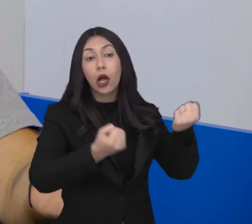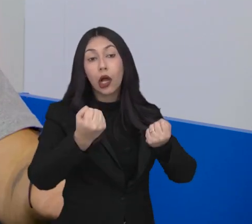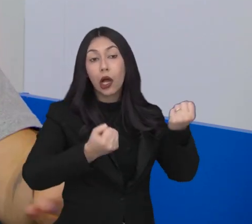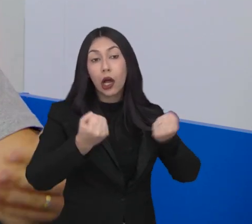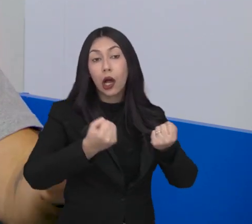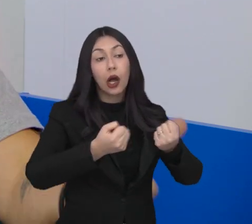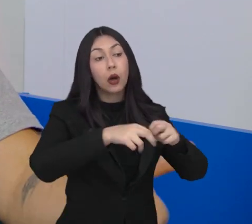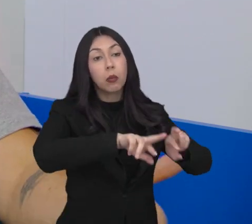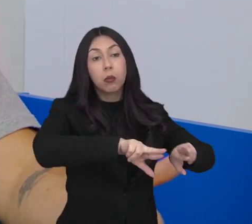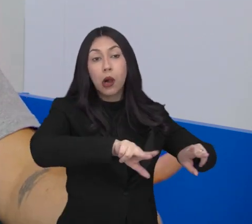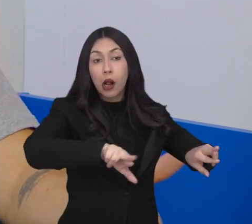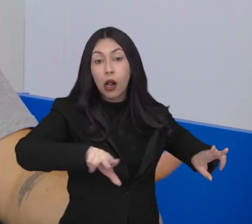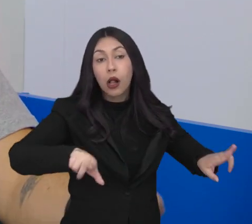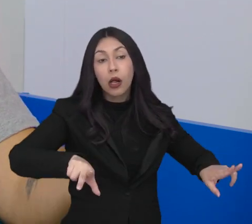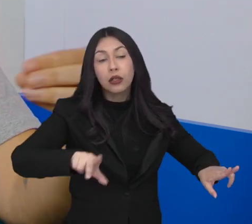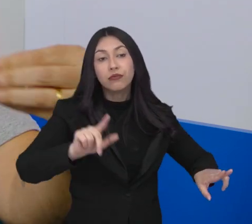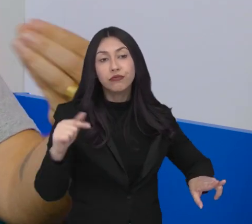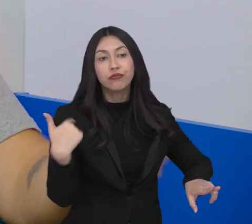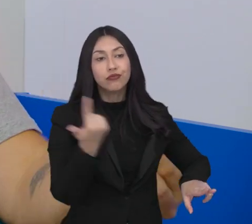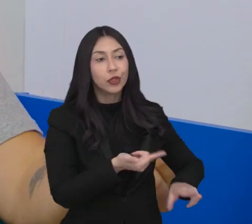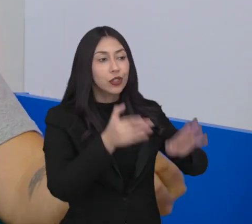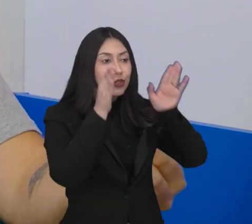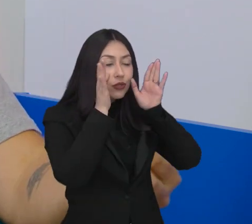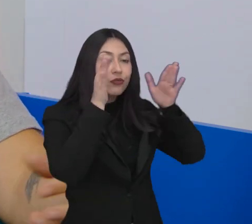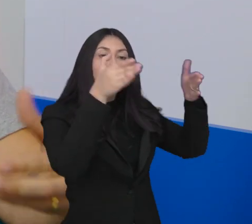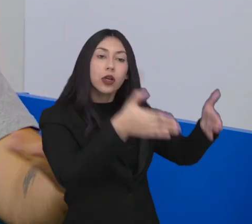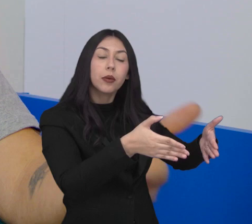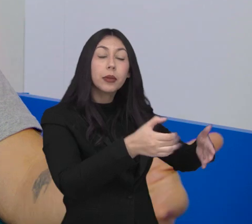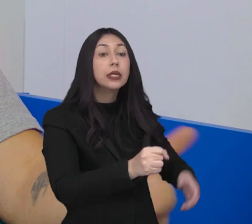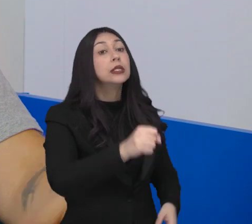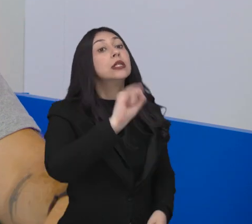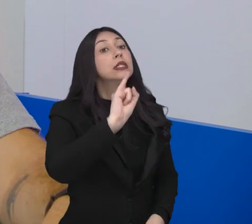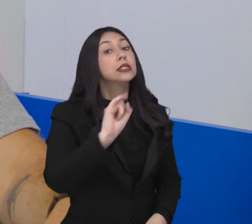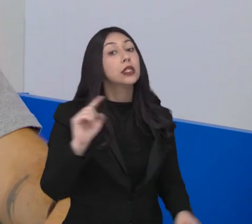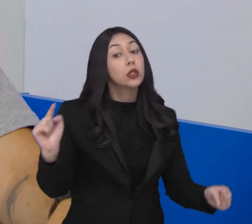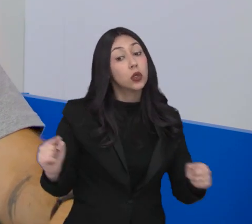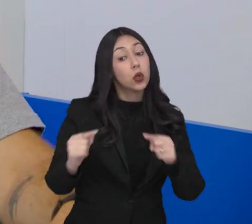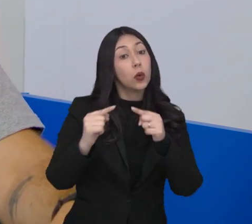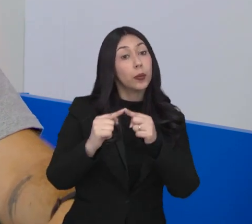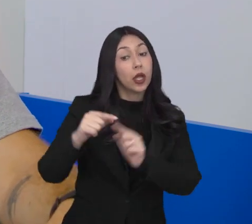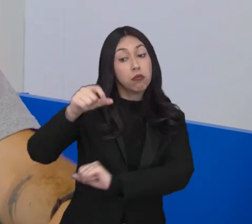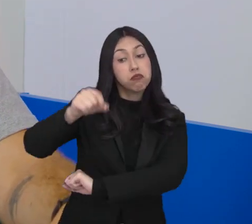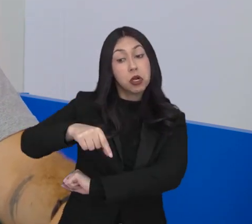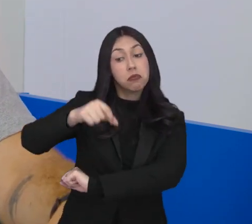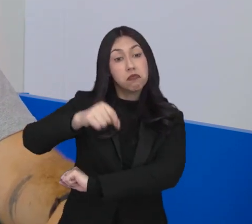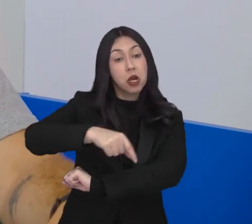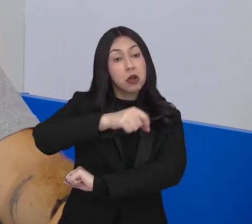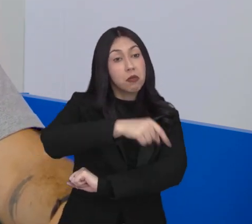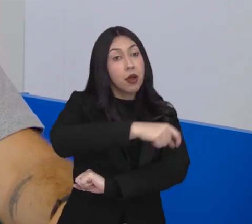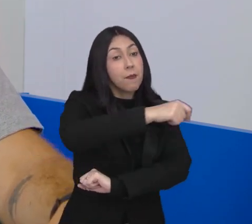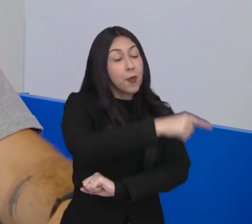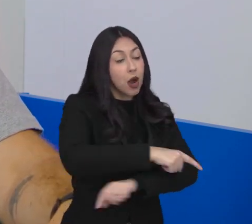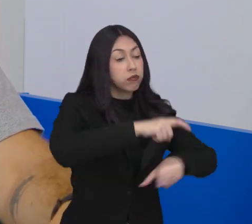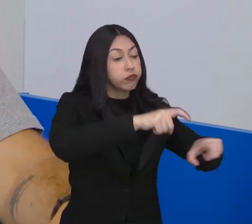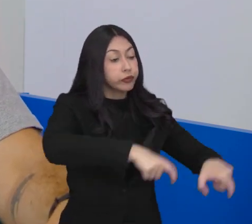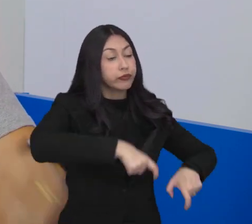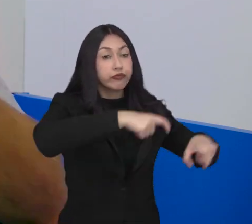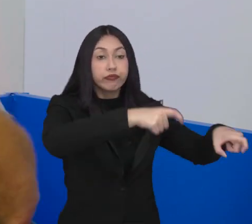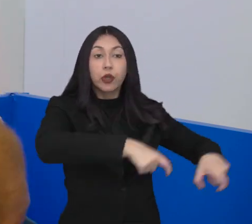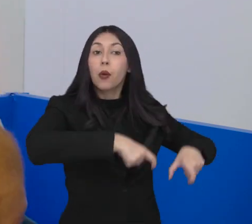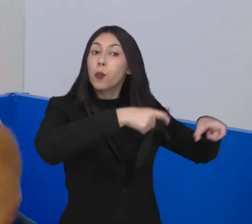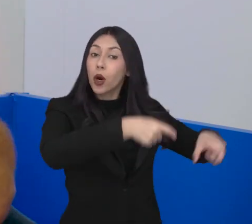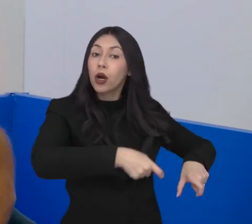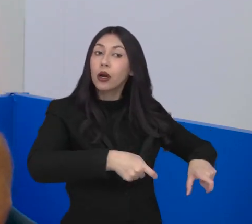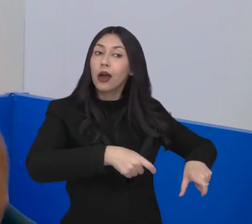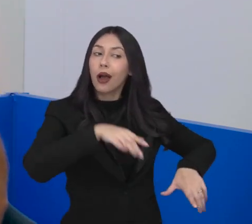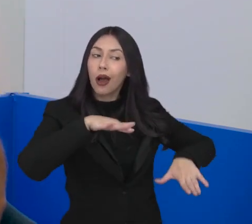gente utiliza diariamente, a gente acaba focando nisso. Se tem a ver, por exemplo, com produção agrícola, com área agricultável que